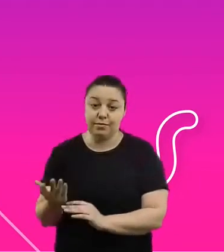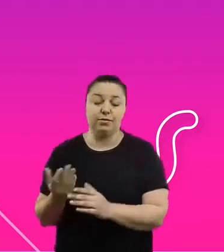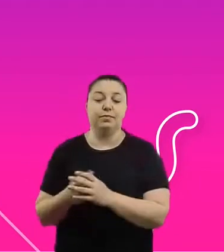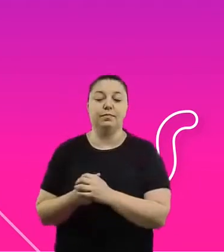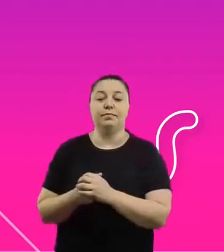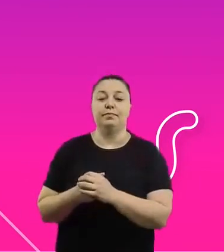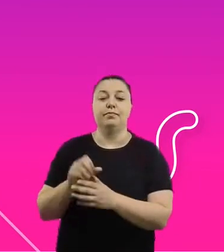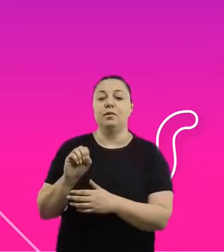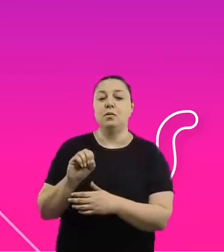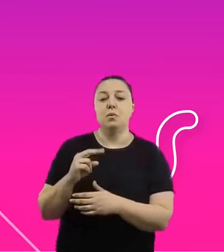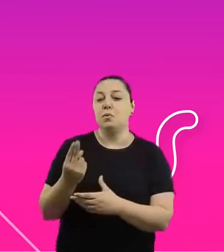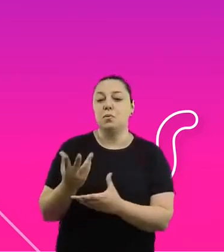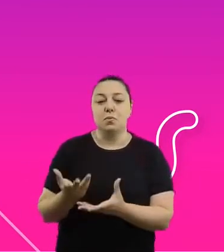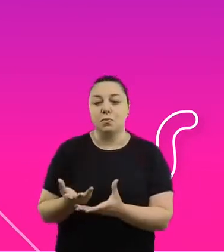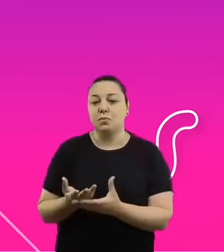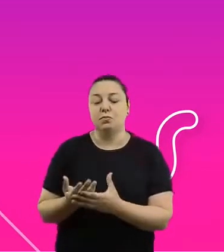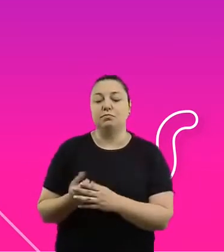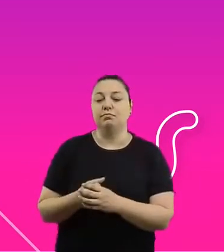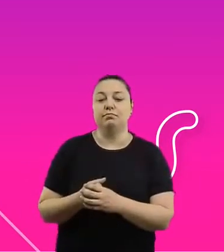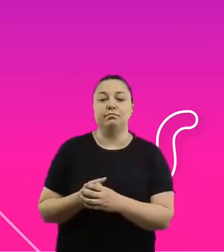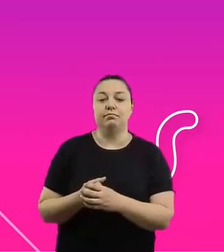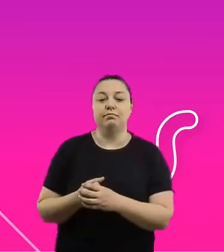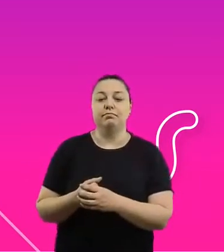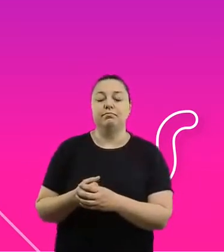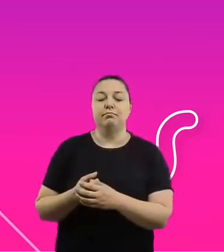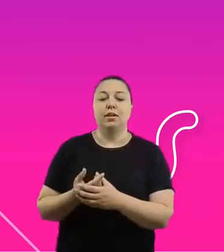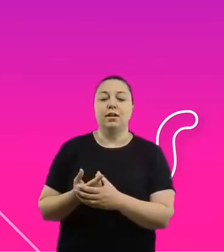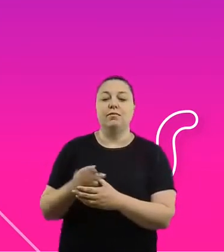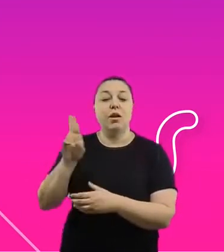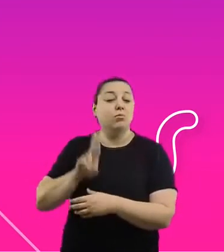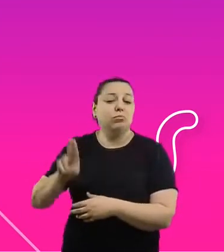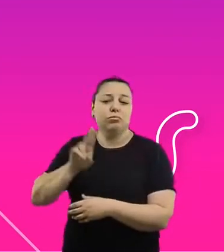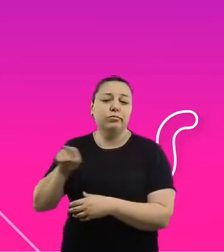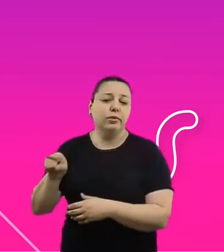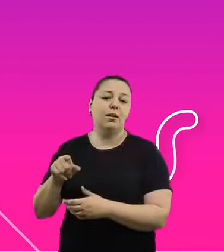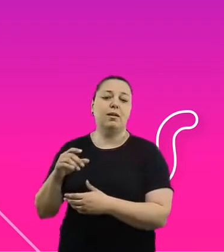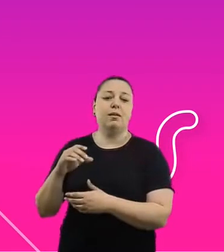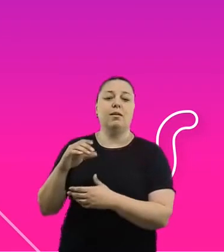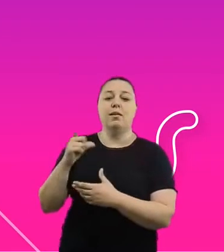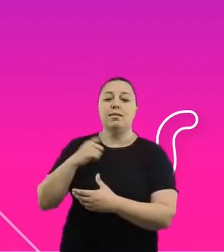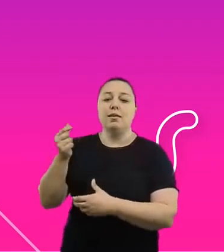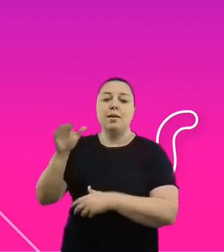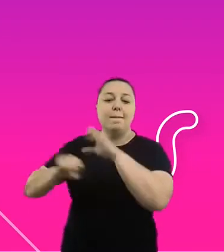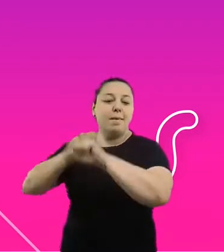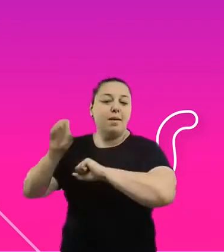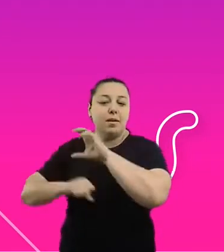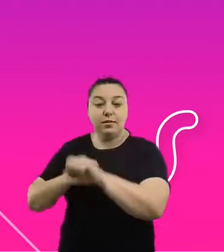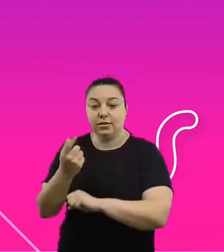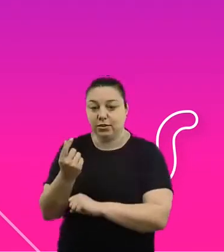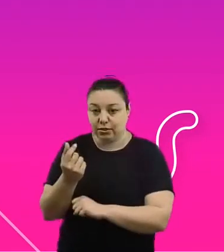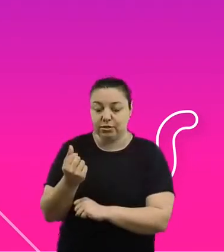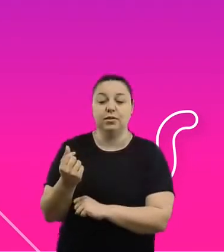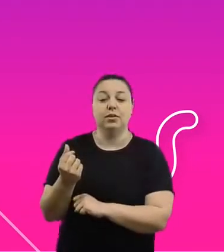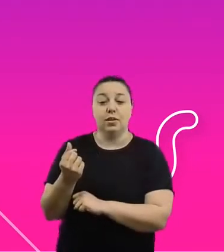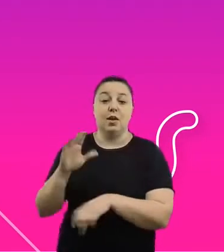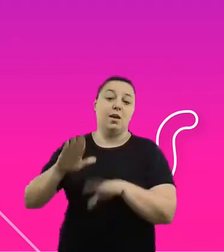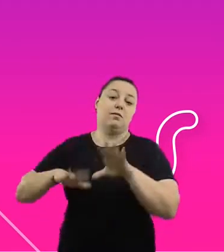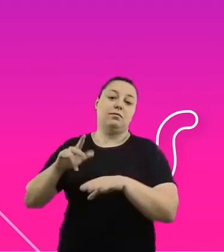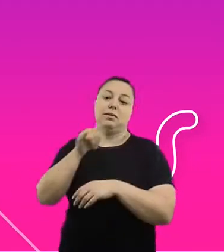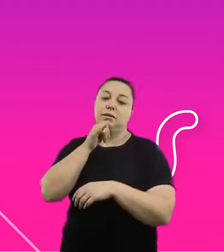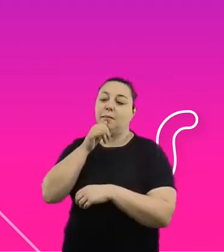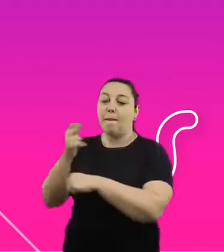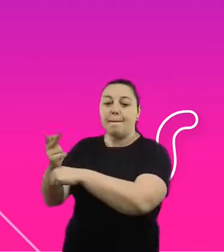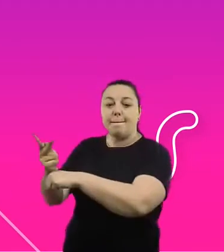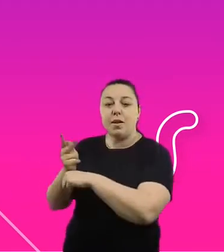enfim, girar bastante essa conta, vai começar a pedir crédito, vai ter um momento que essa pessoa vai pedir um grande empréstimo no seu nome,